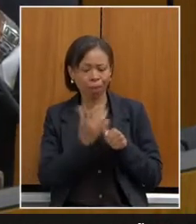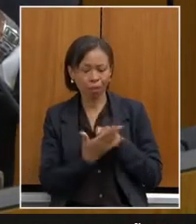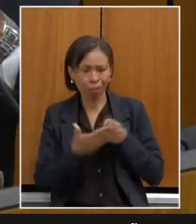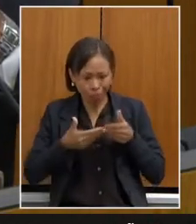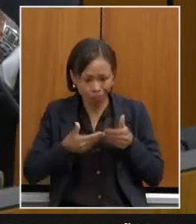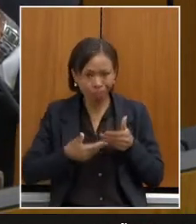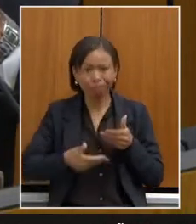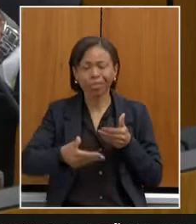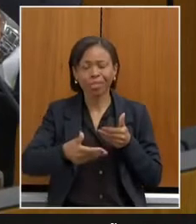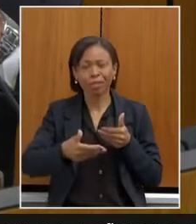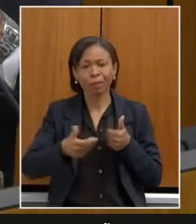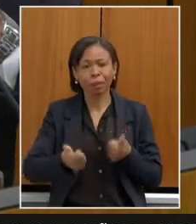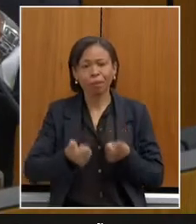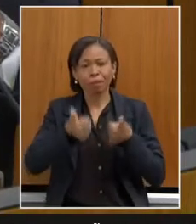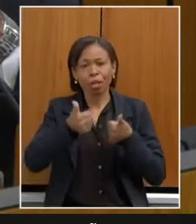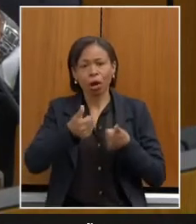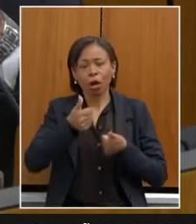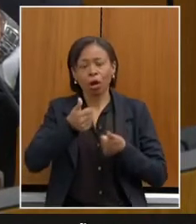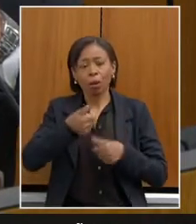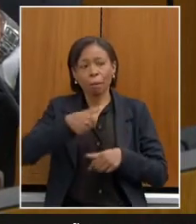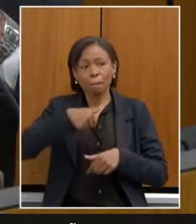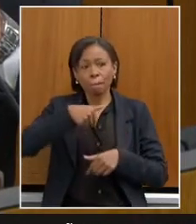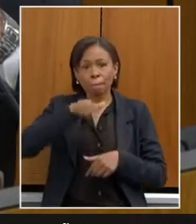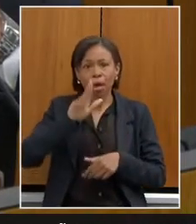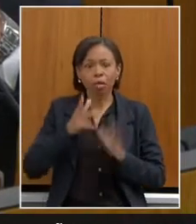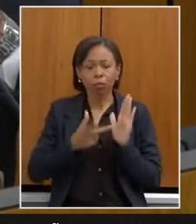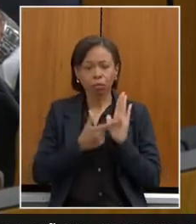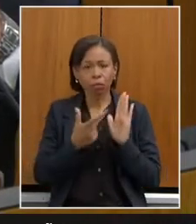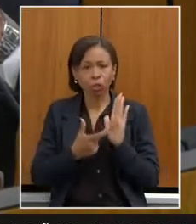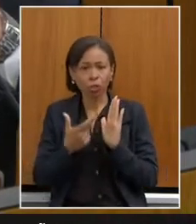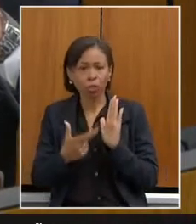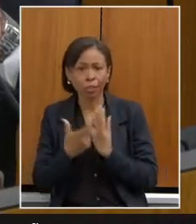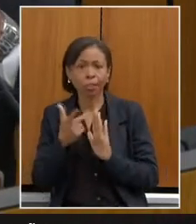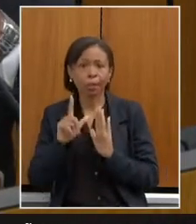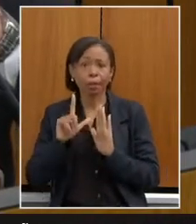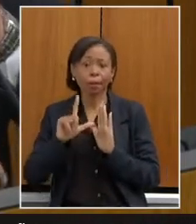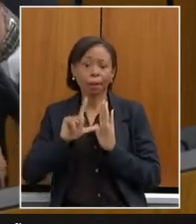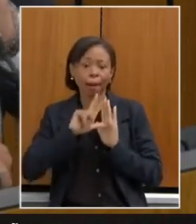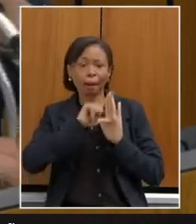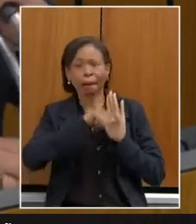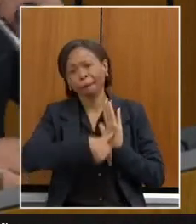incentivos para que a gente produza mais e mais cirurgias para tirar esse atraso acumulado